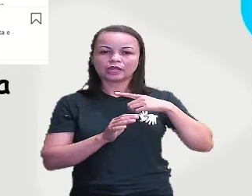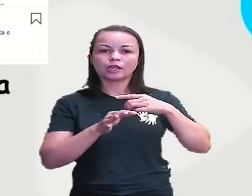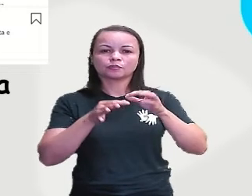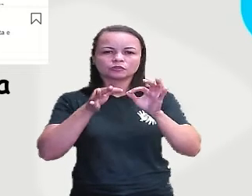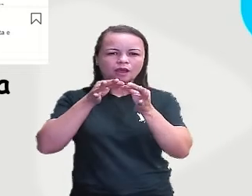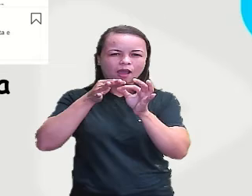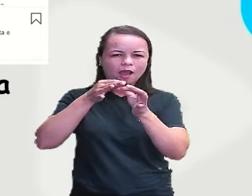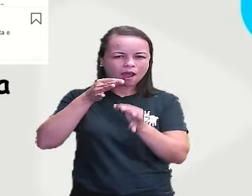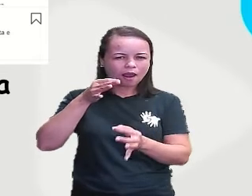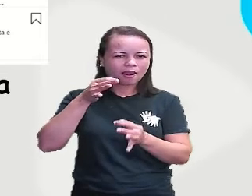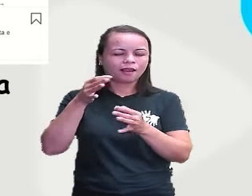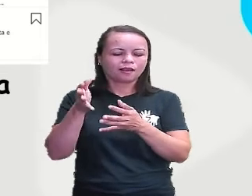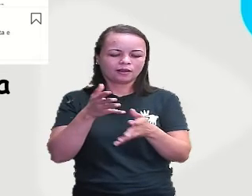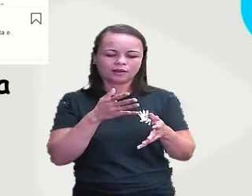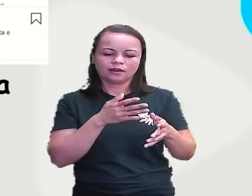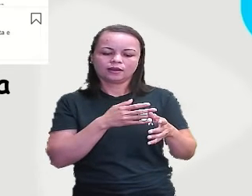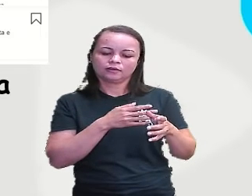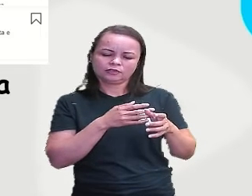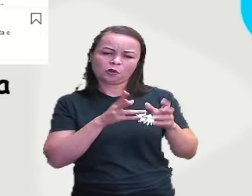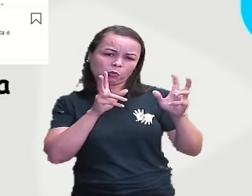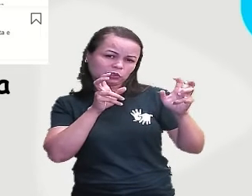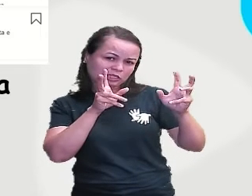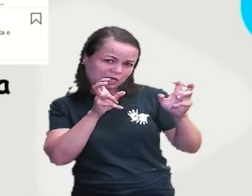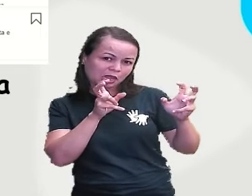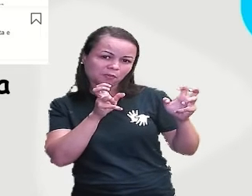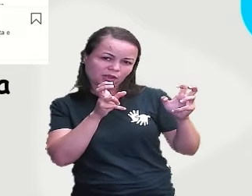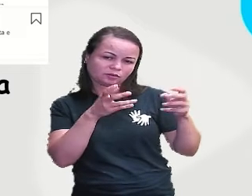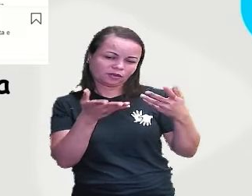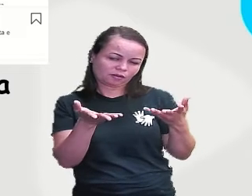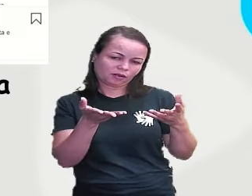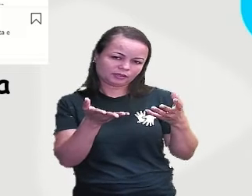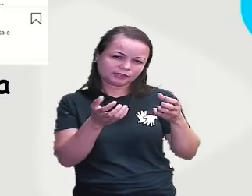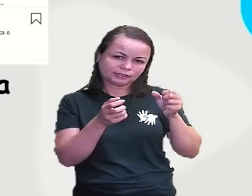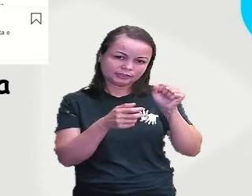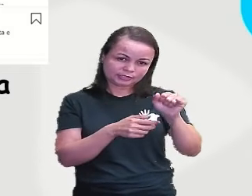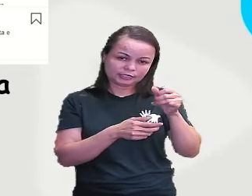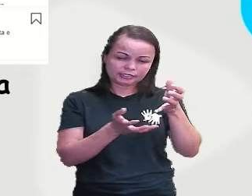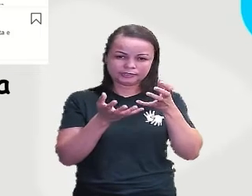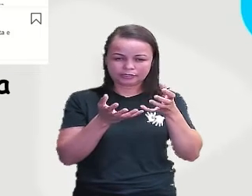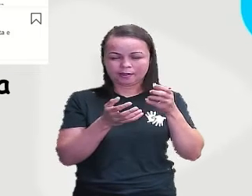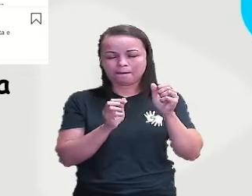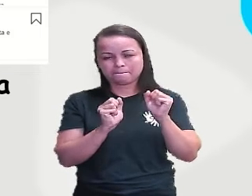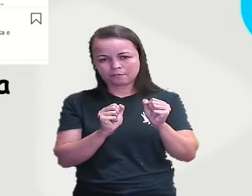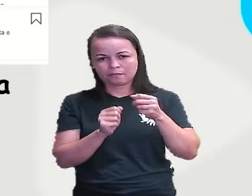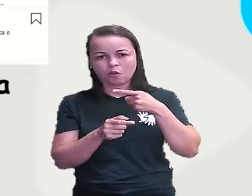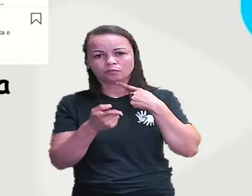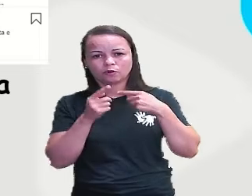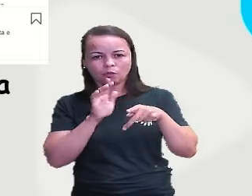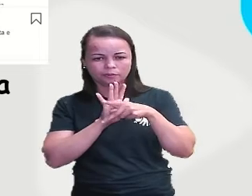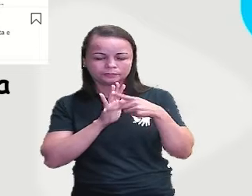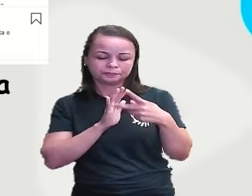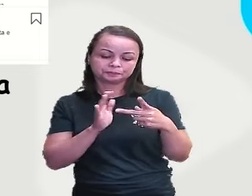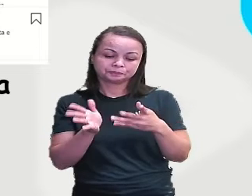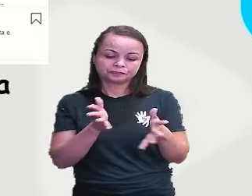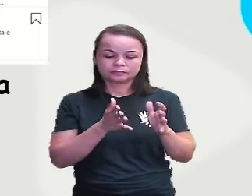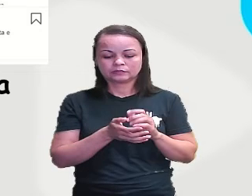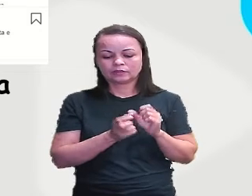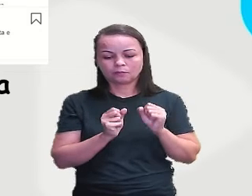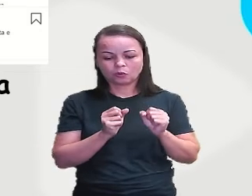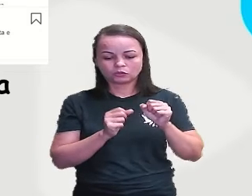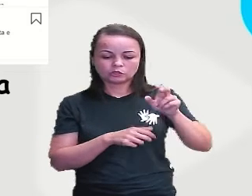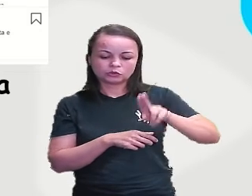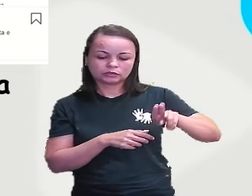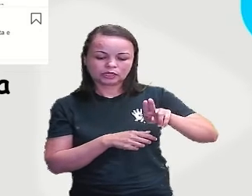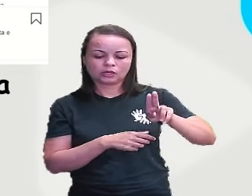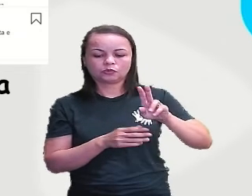que pode colocar ou não a legenda, né? E aí o texto escrito, mas aí também a gente pode utilizar esses emojis,